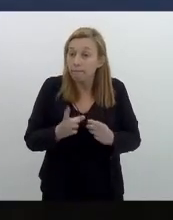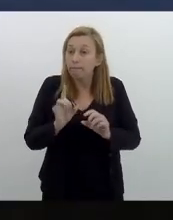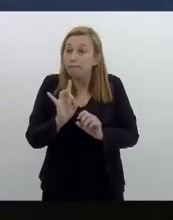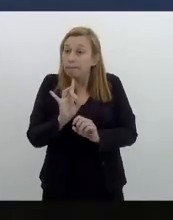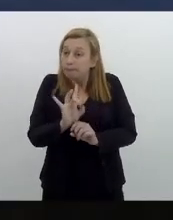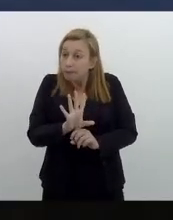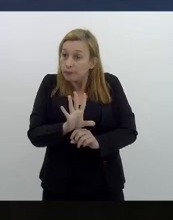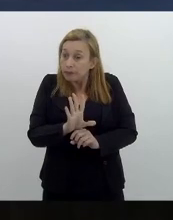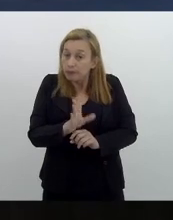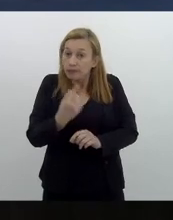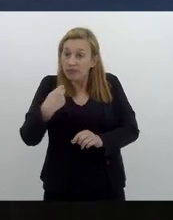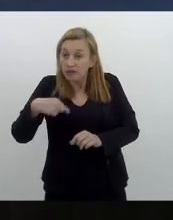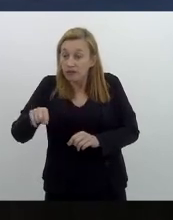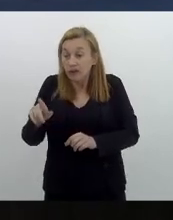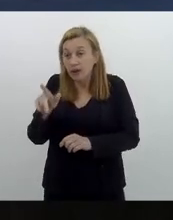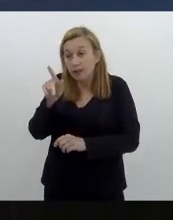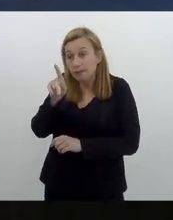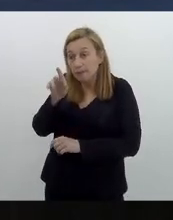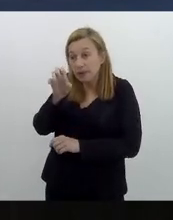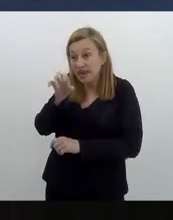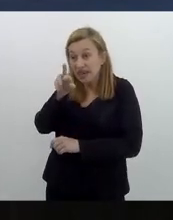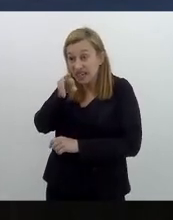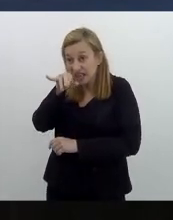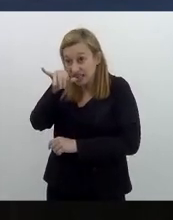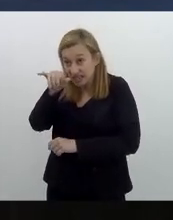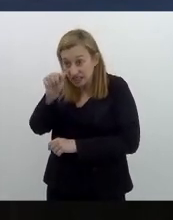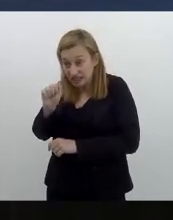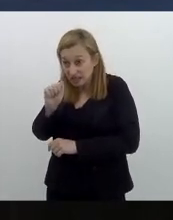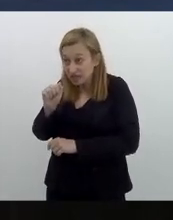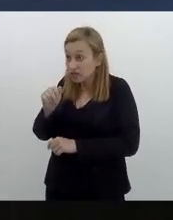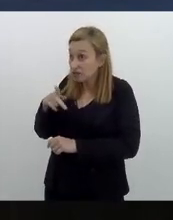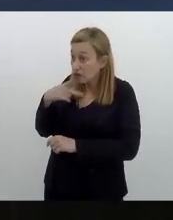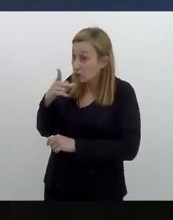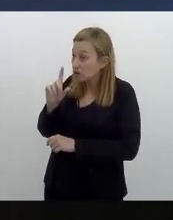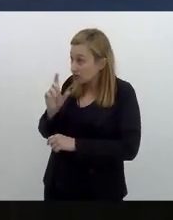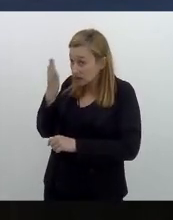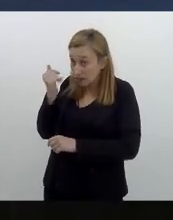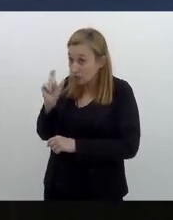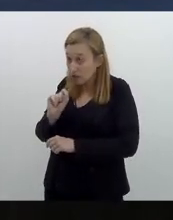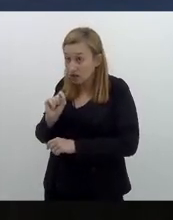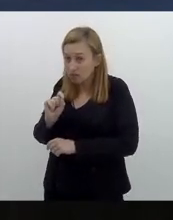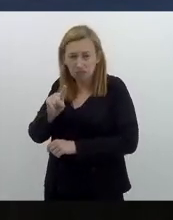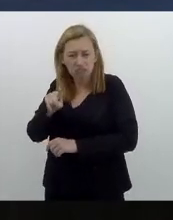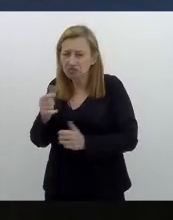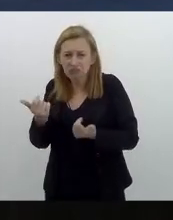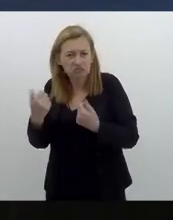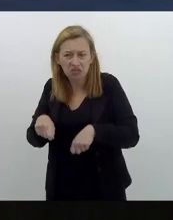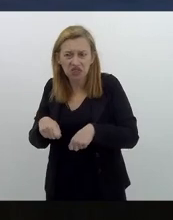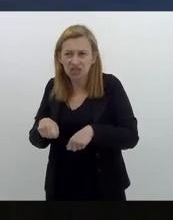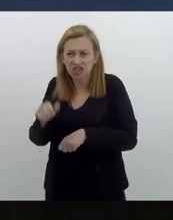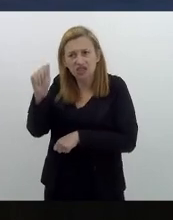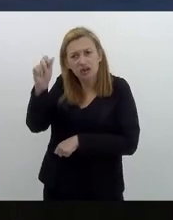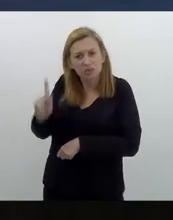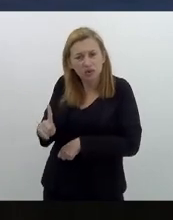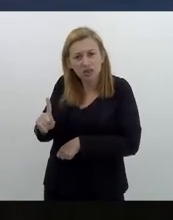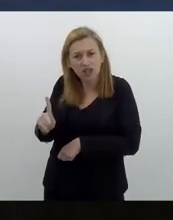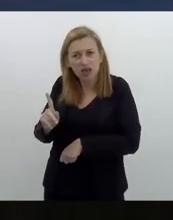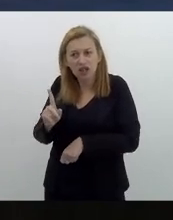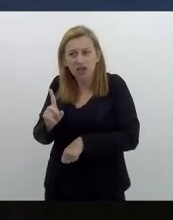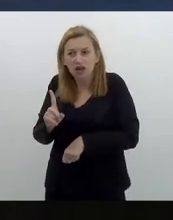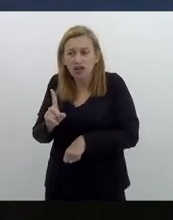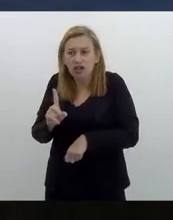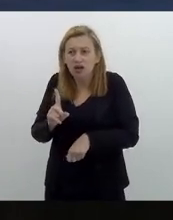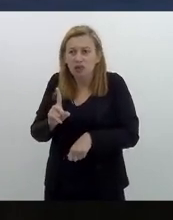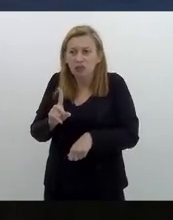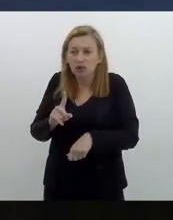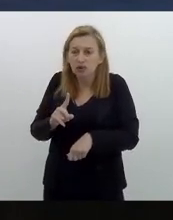Ela foi a perícia Sabe o a perícia Diz para ela? Não Você não Não precisa Se aposentar Por invalidez A não ser